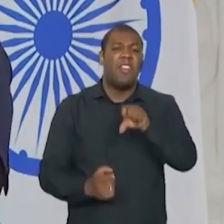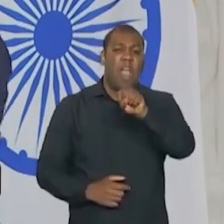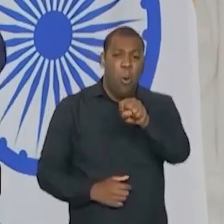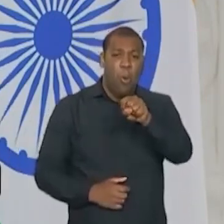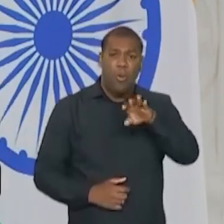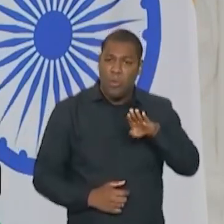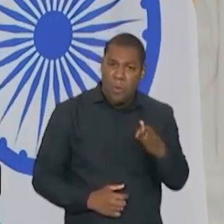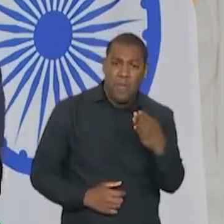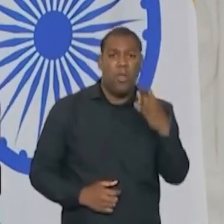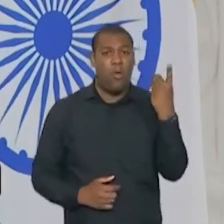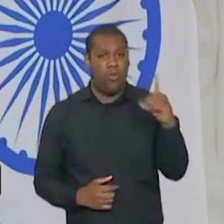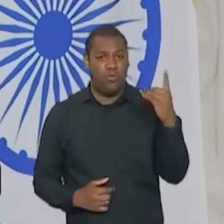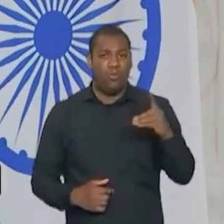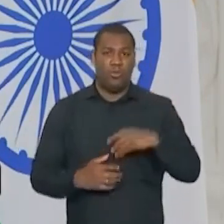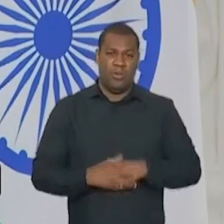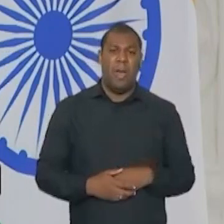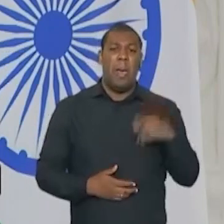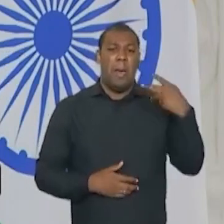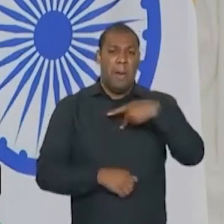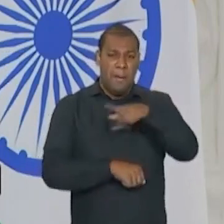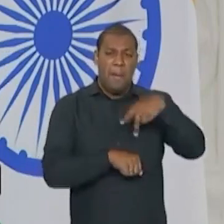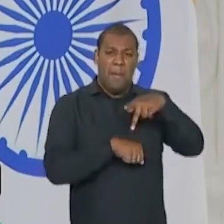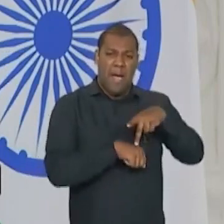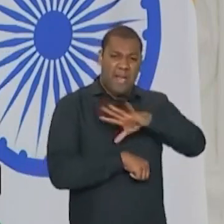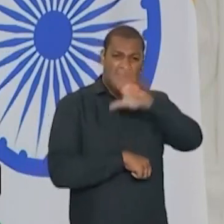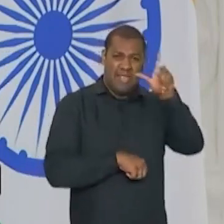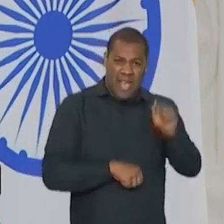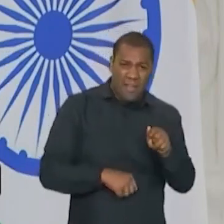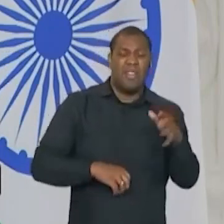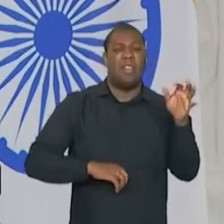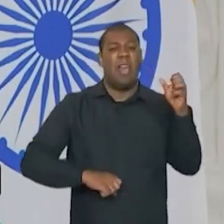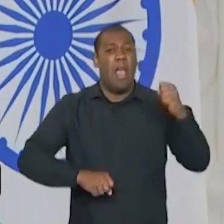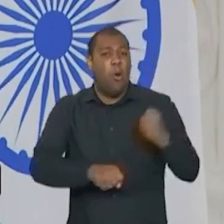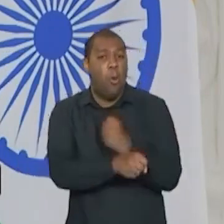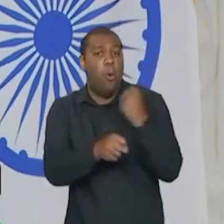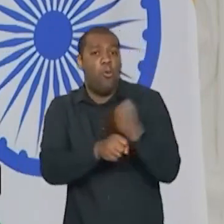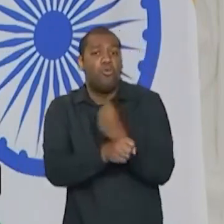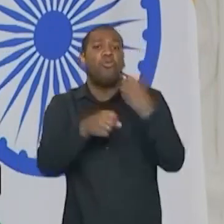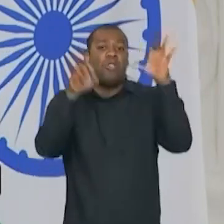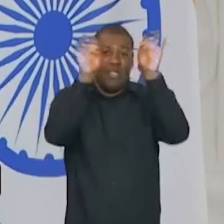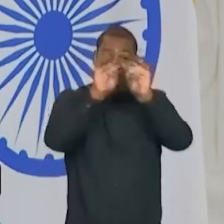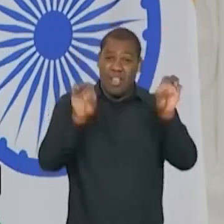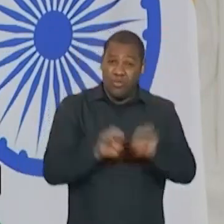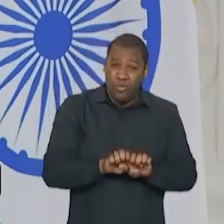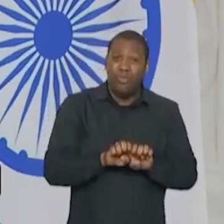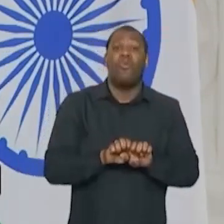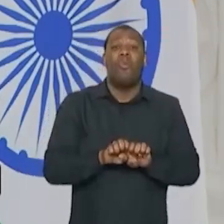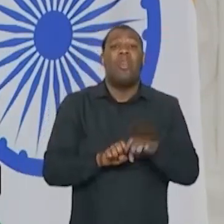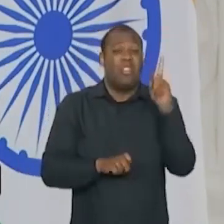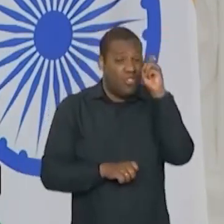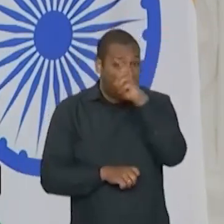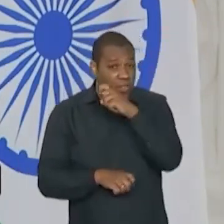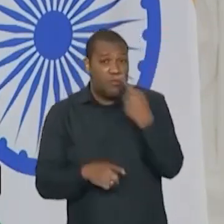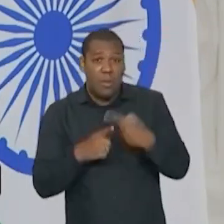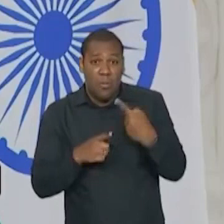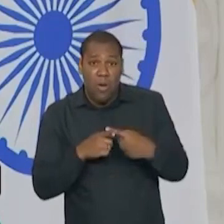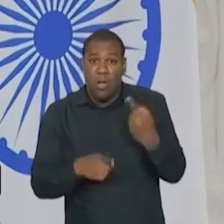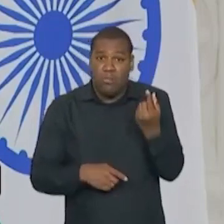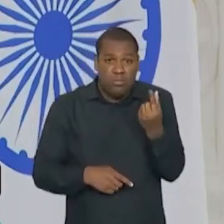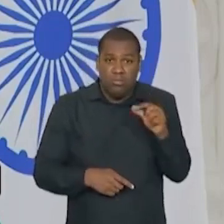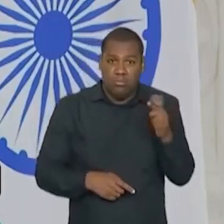países fazerem obra de infraestrutura e não tem dinheiro. Olha, transformar parte dessa dívida em